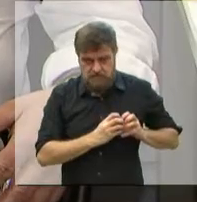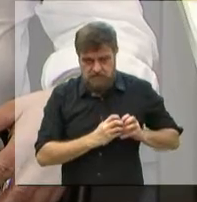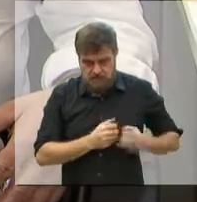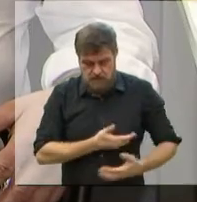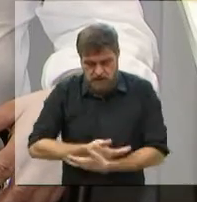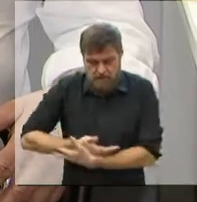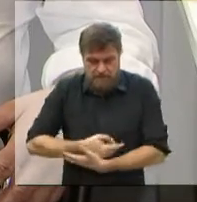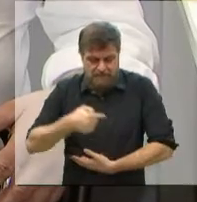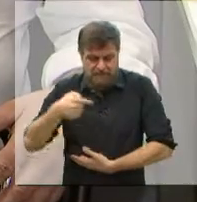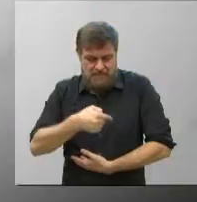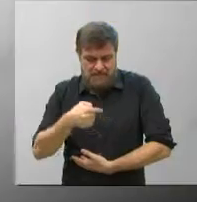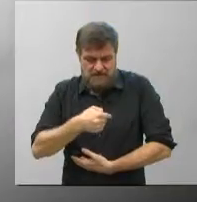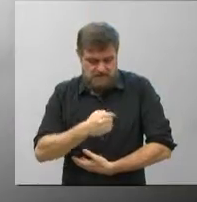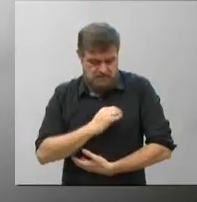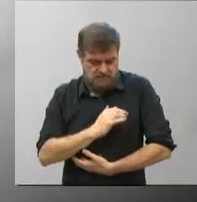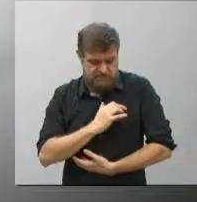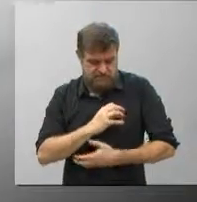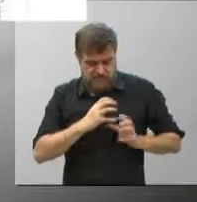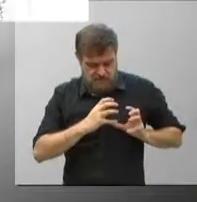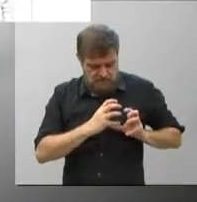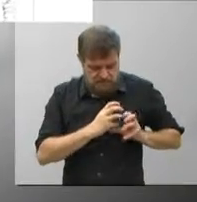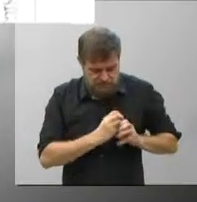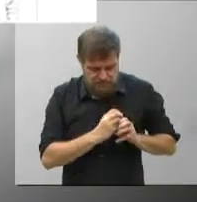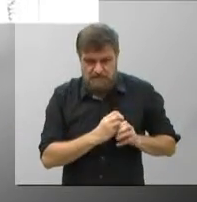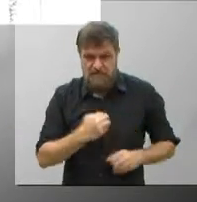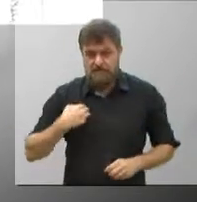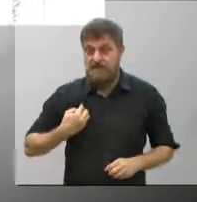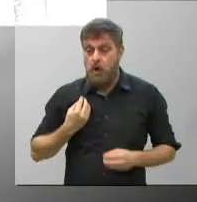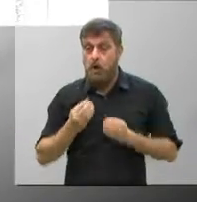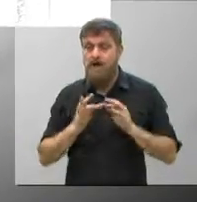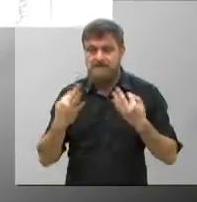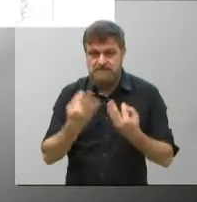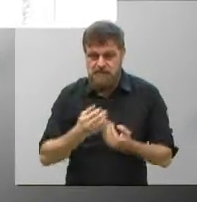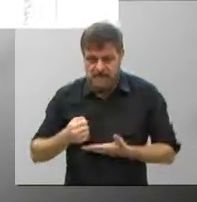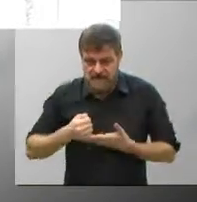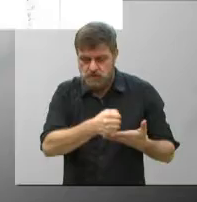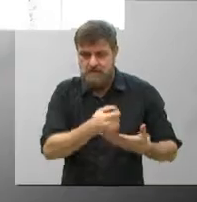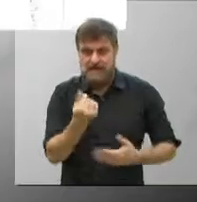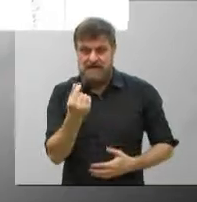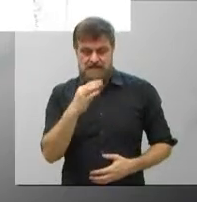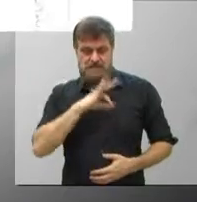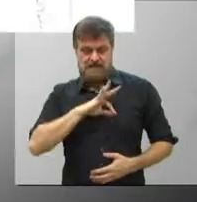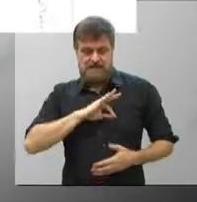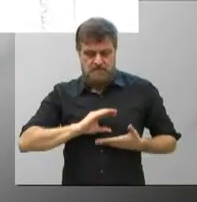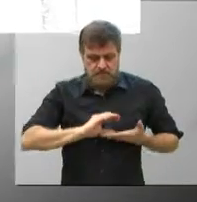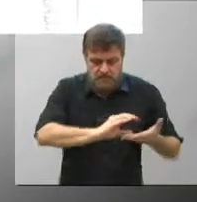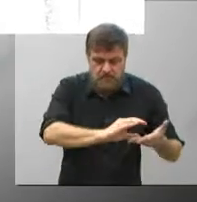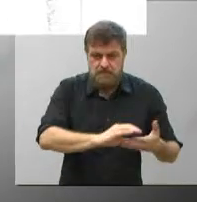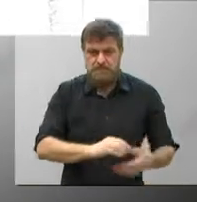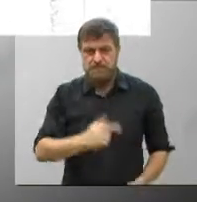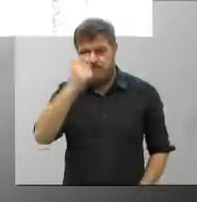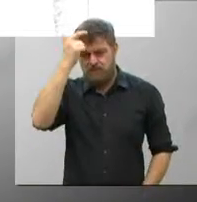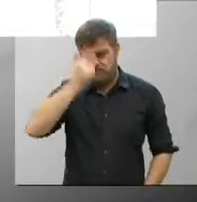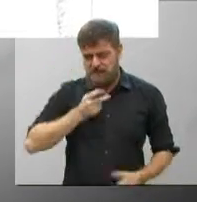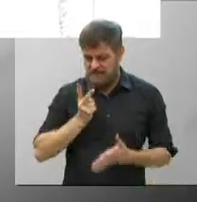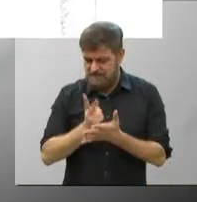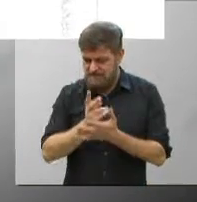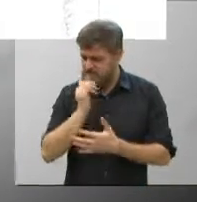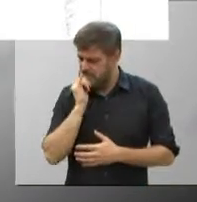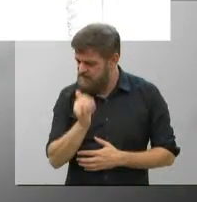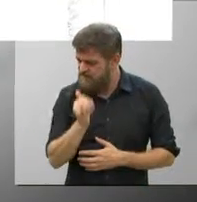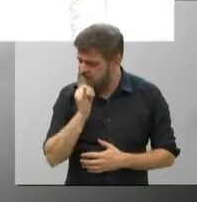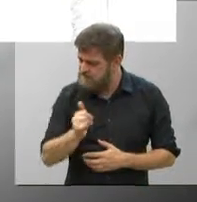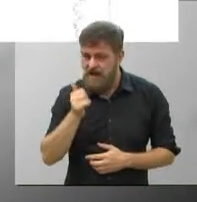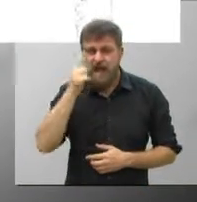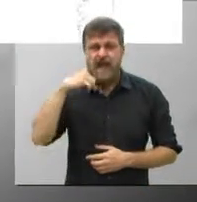de ajudar essas famílias. Então, para você ver, a gente que acompanha essas famílias, eu sempre comento que